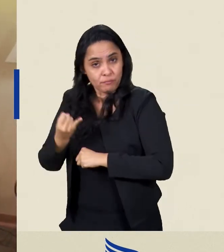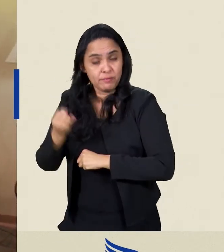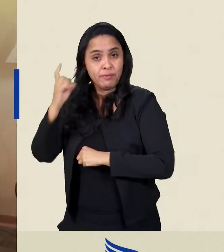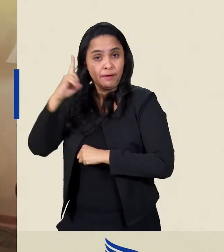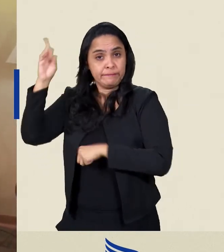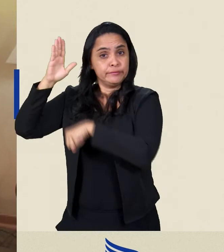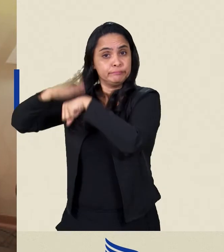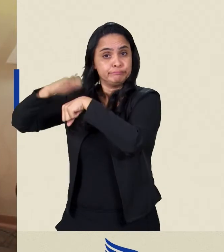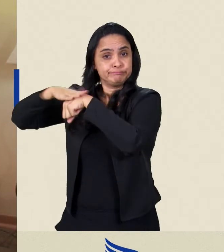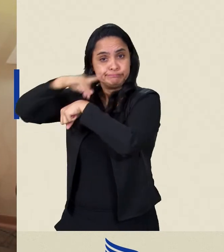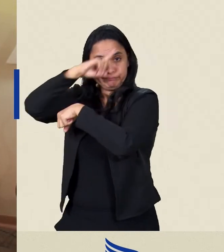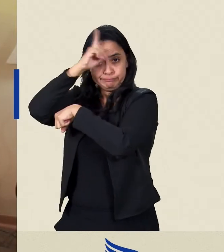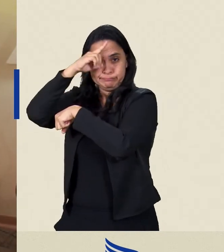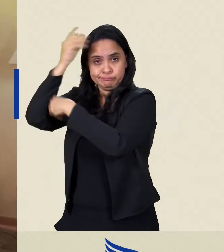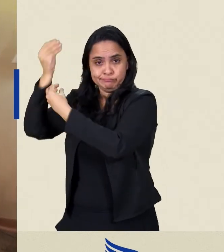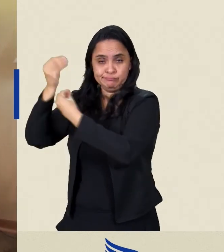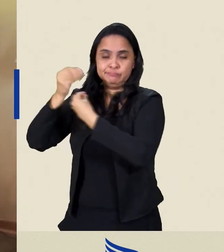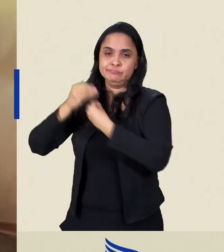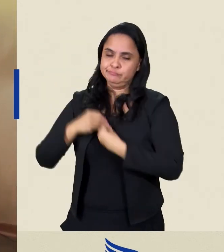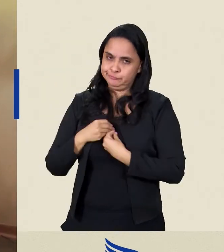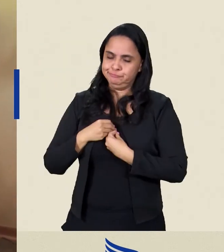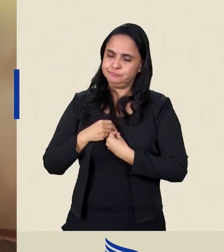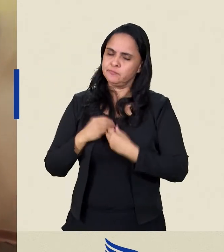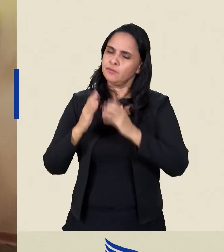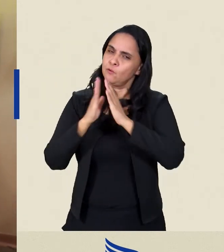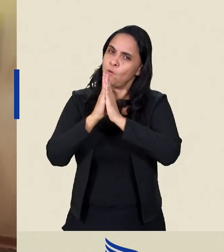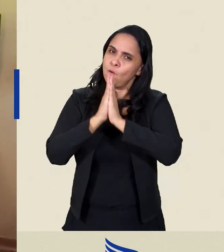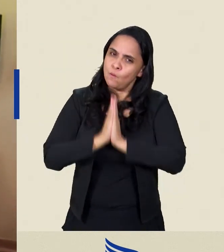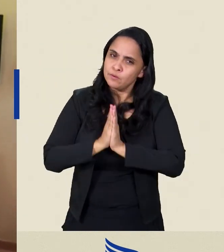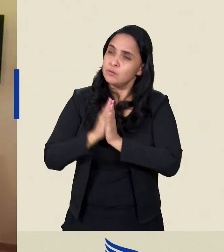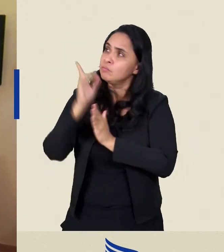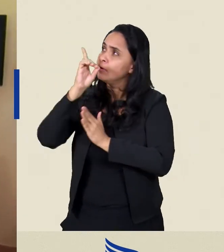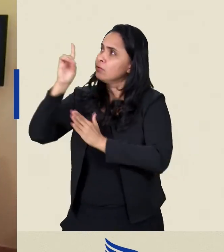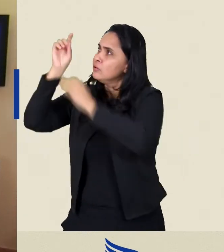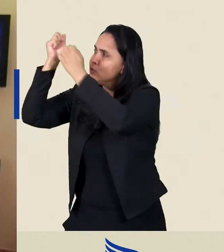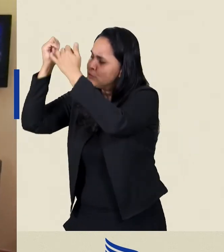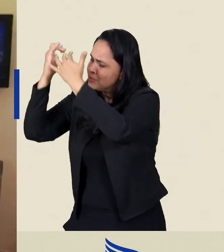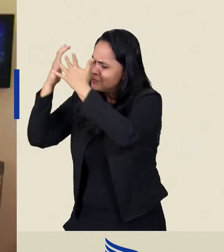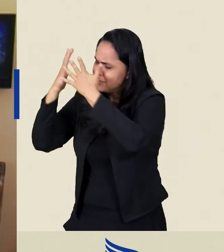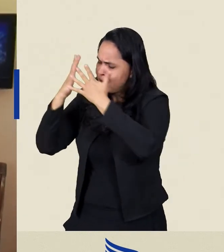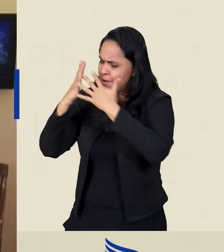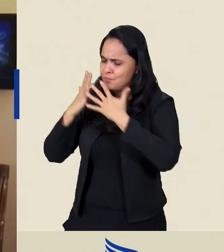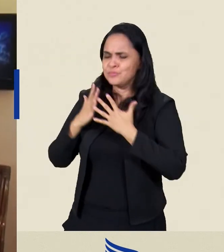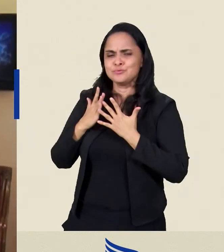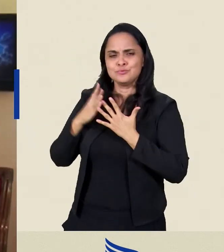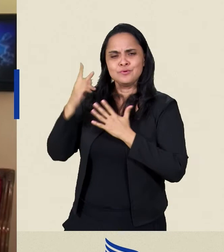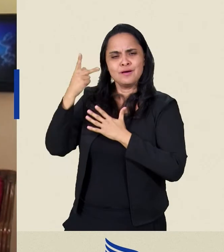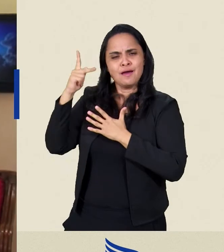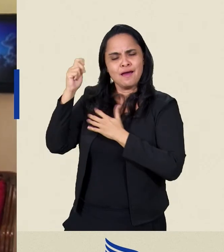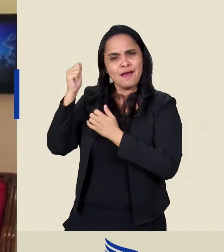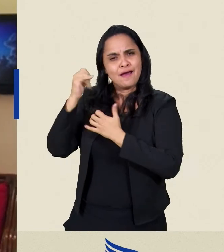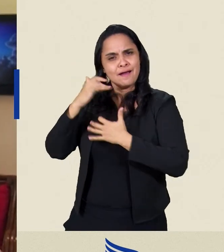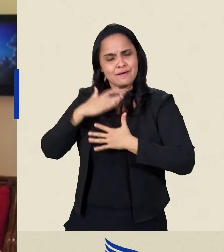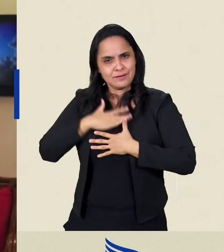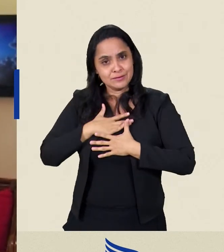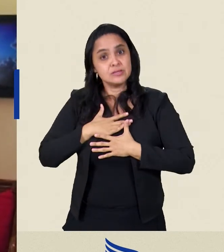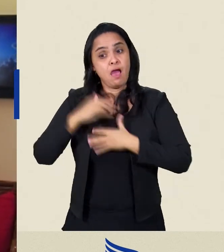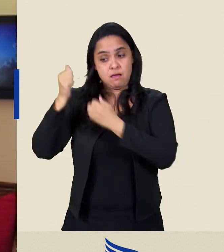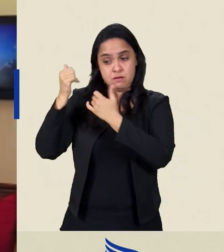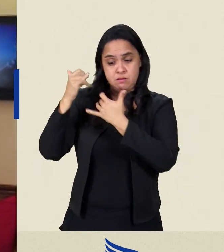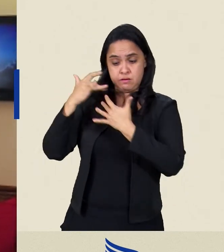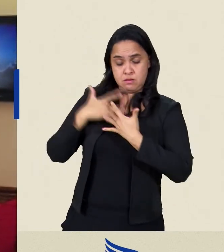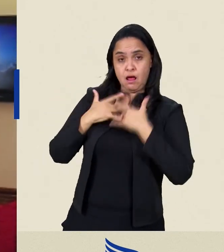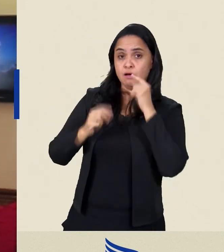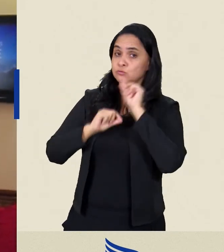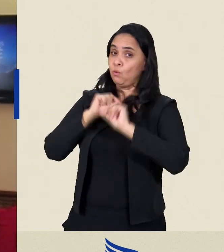ao nosso dispor. Oramos para que Deus os abençoe ricamente com a sua graça. E quando falamos de graça, estamos falando